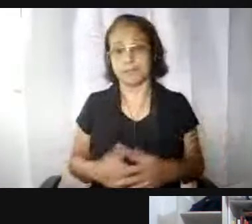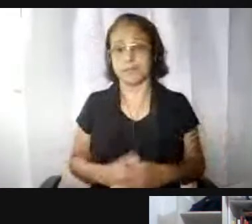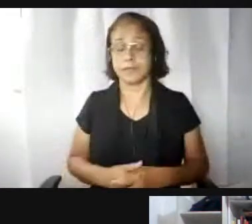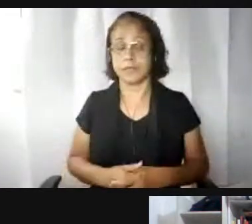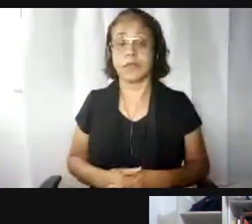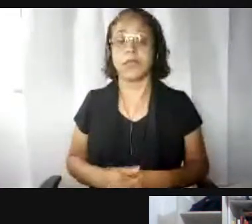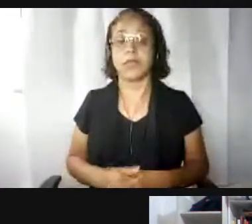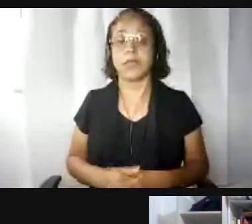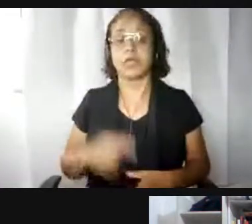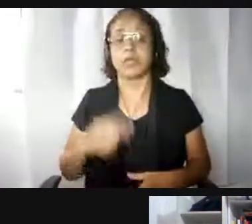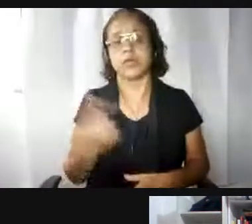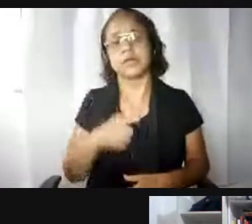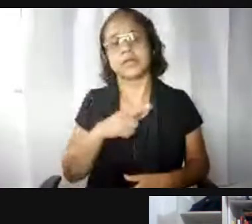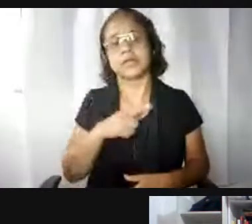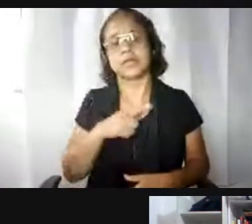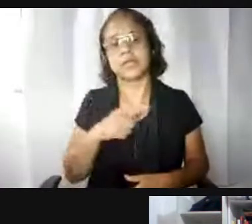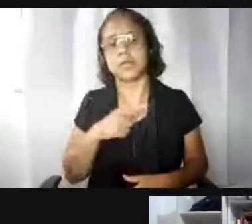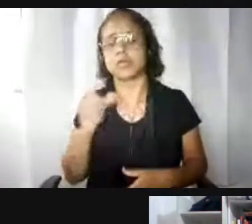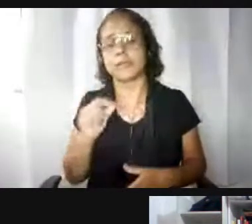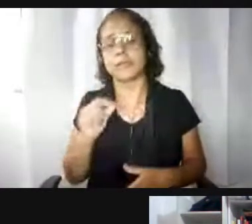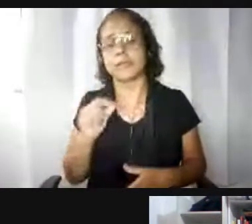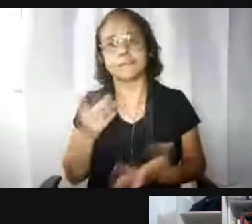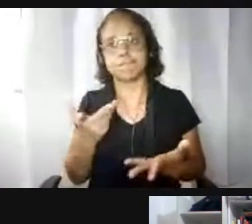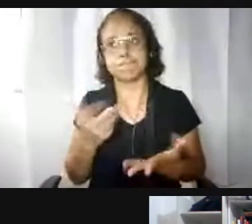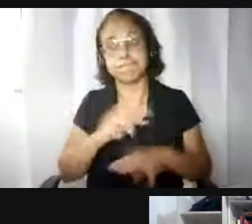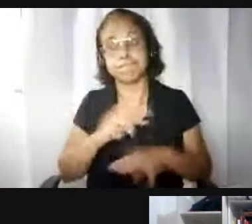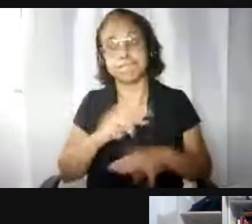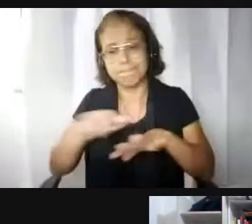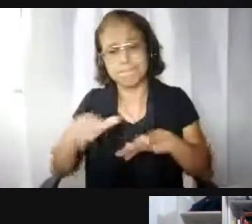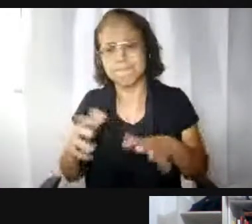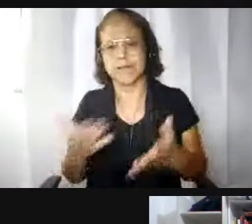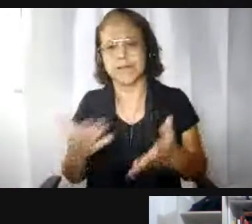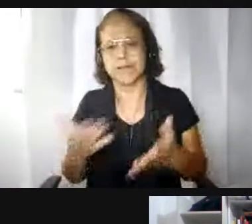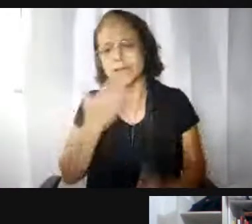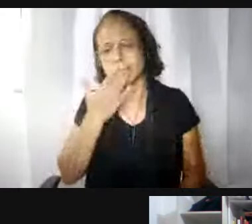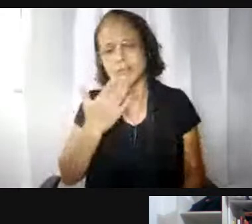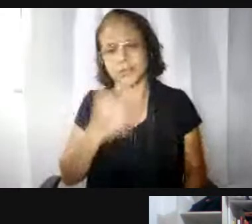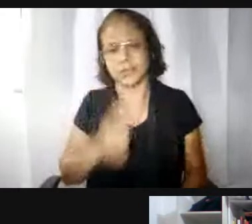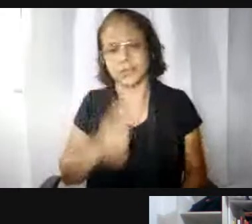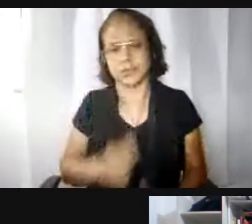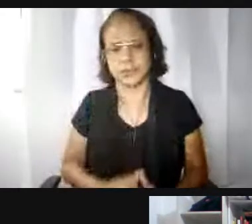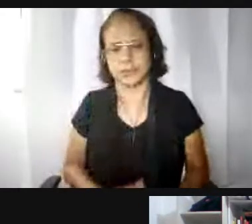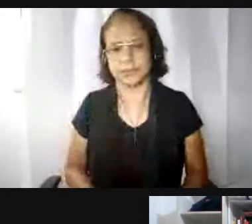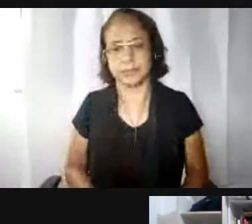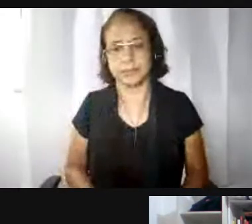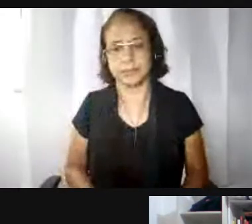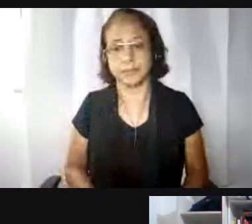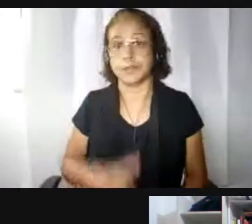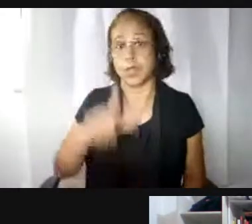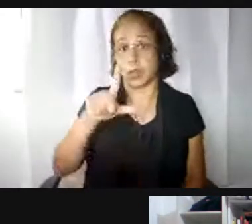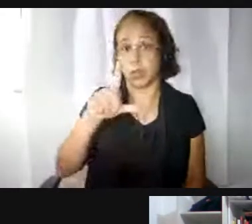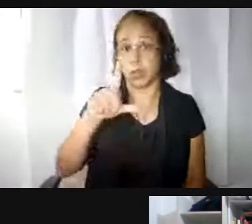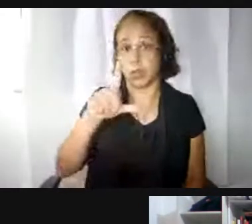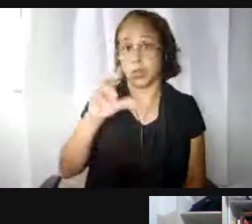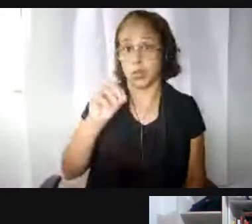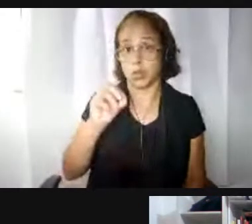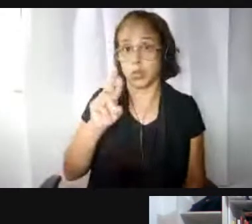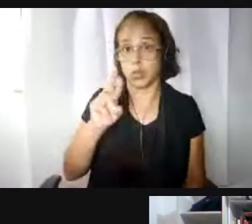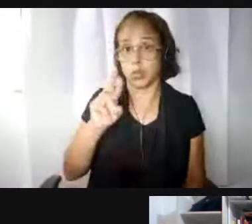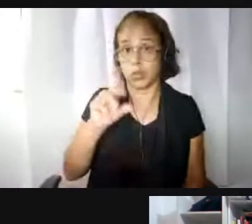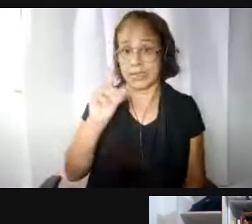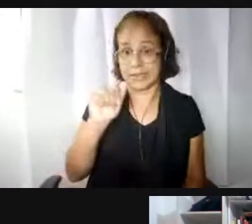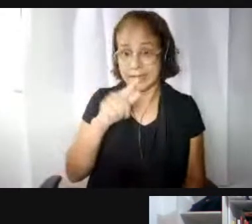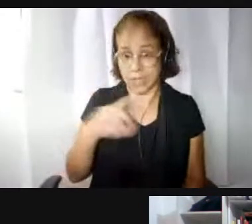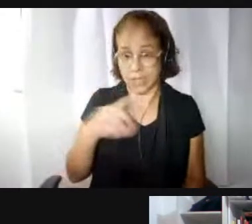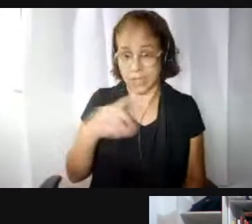e a gente vai. Então, por exemplo, tem o Lordão, esse professor que eu mostrei, que é um professor negro. Tem um texto dele no jornal,